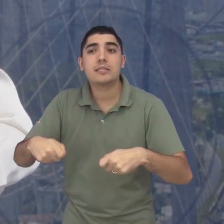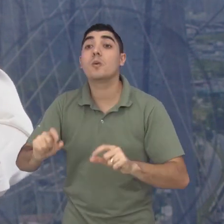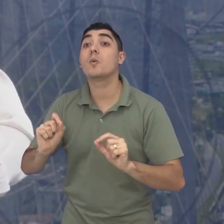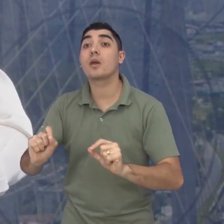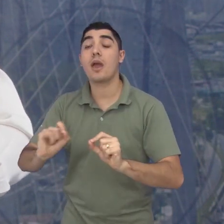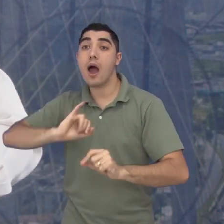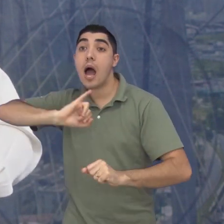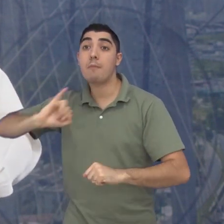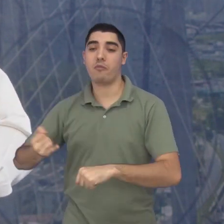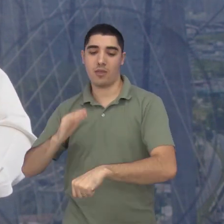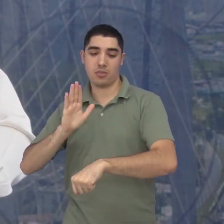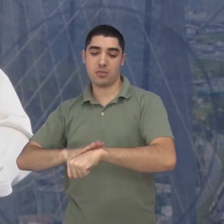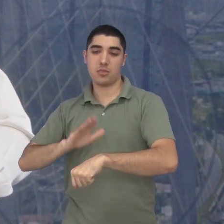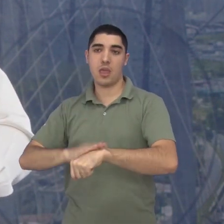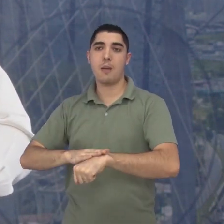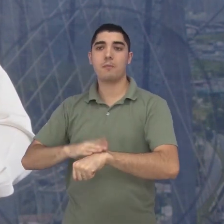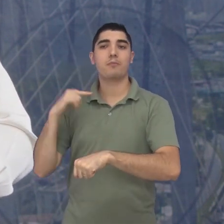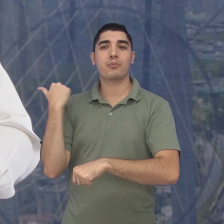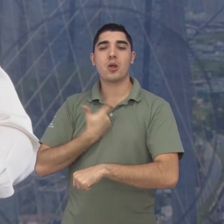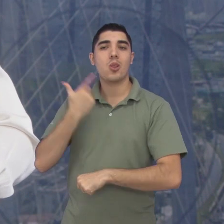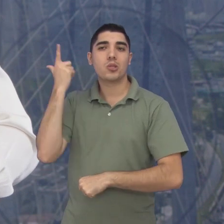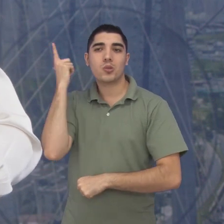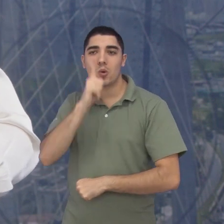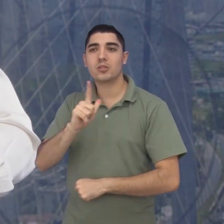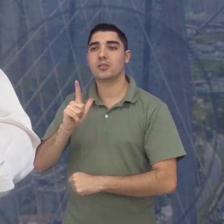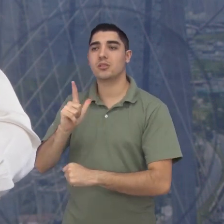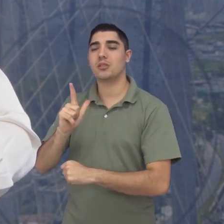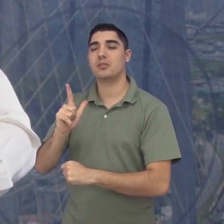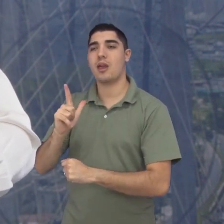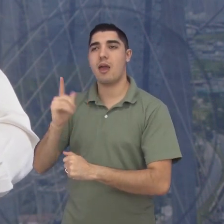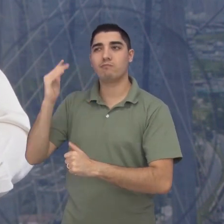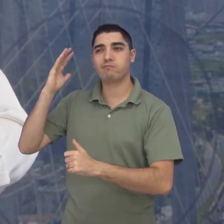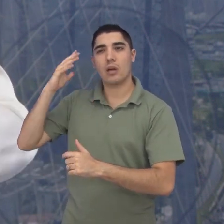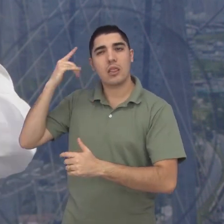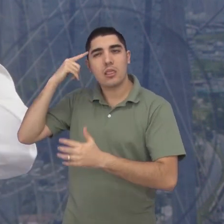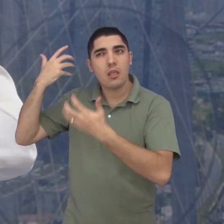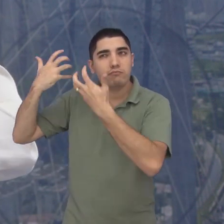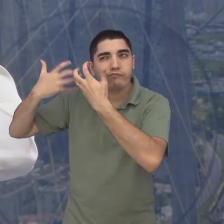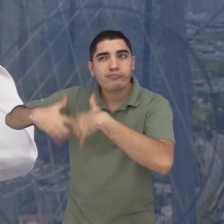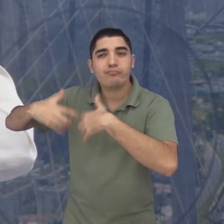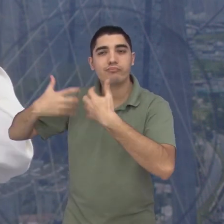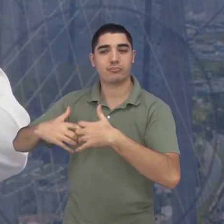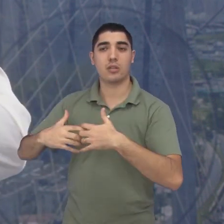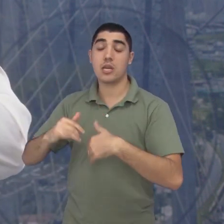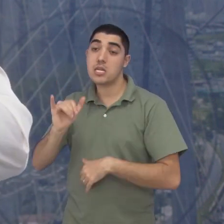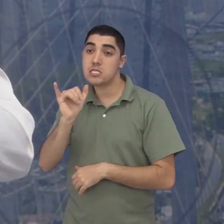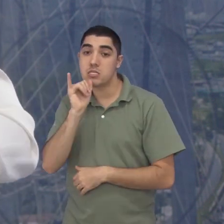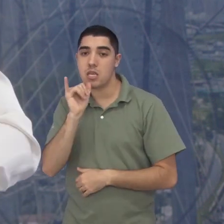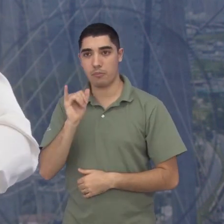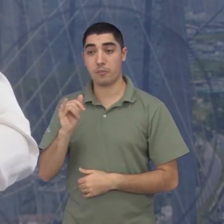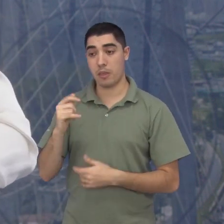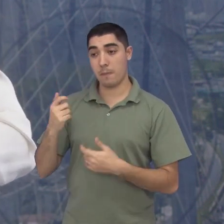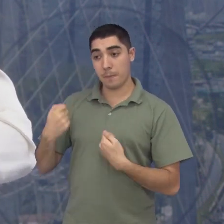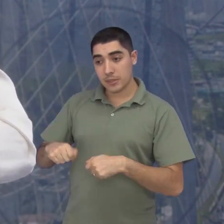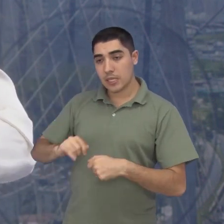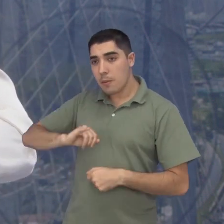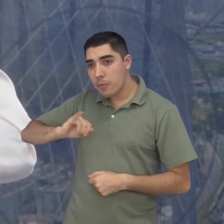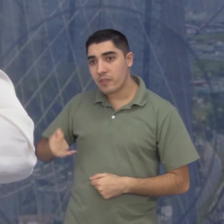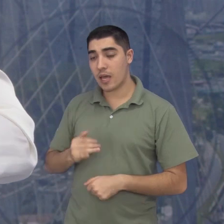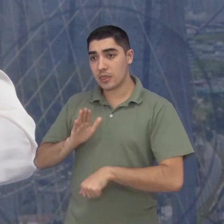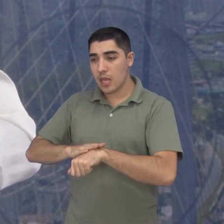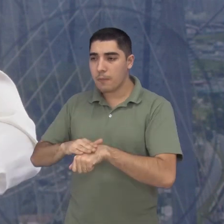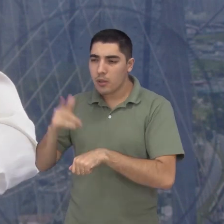poder processar tudo isso. Porque vamos pensar o seguinte, a gente tem um tempo para assimilar. Então, nós assimilamos informações,